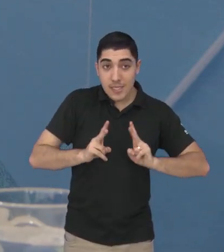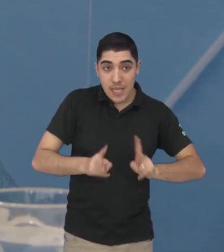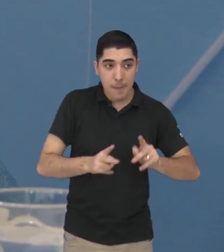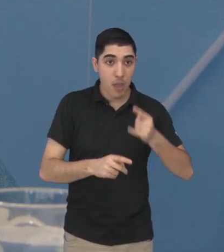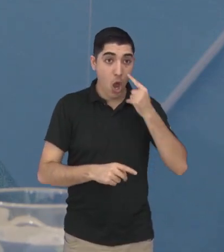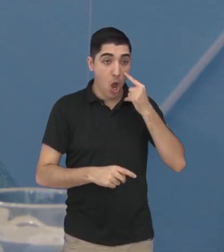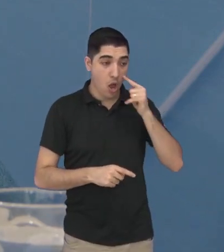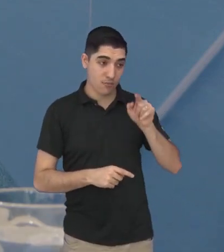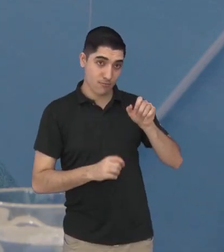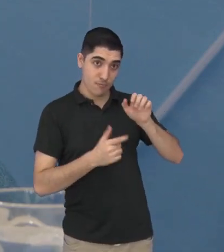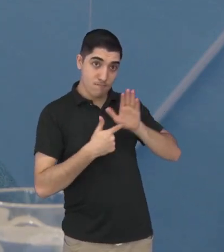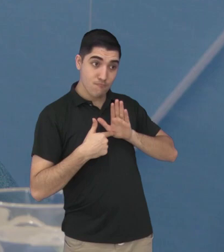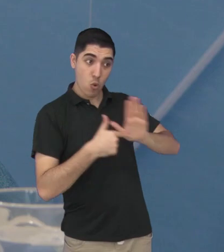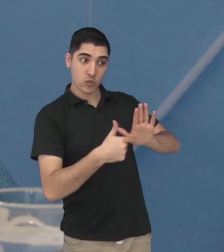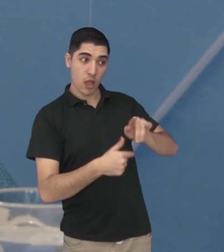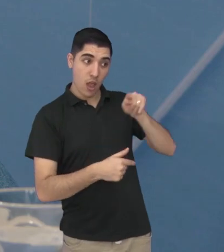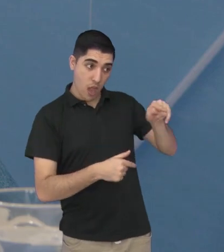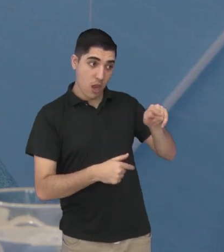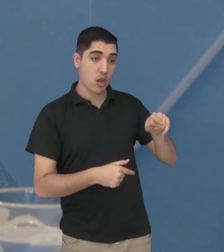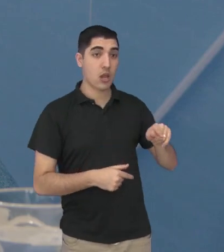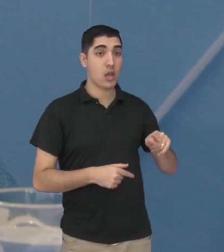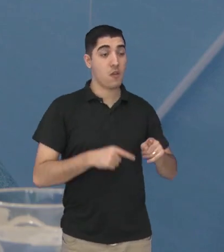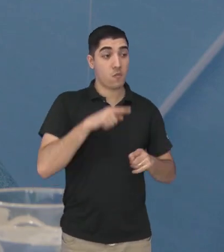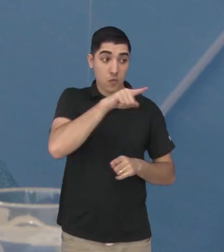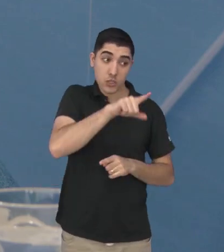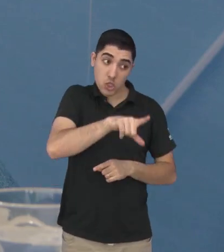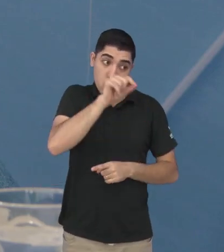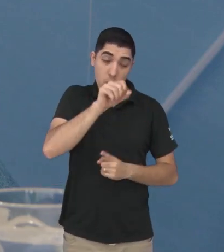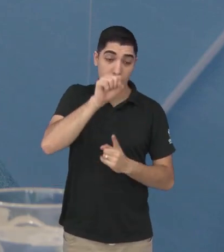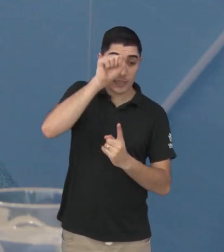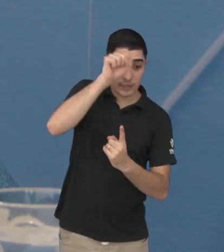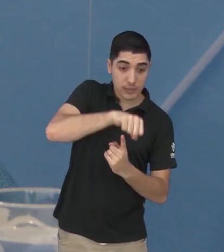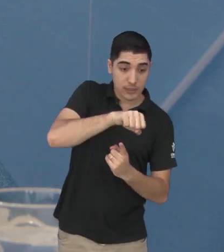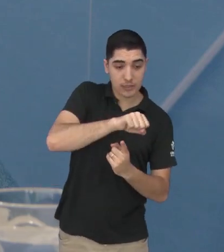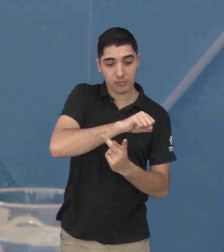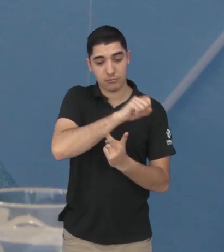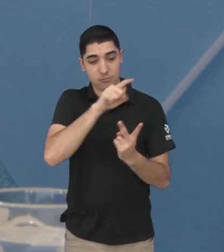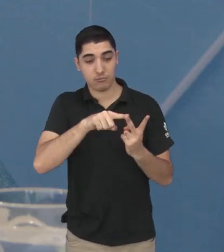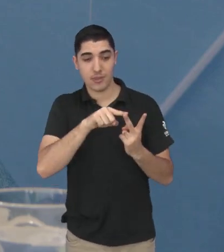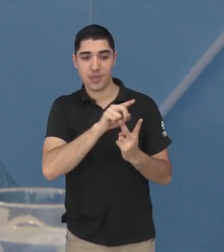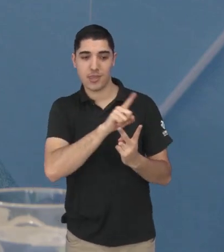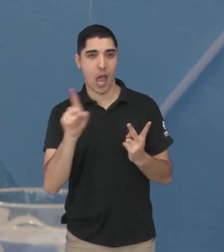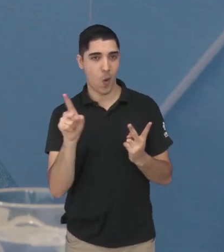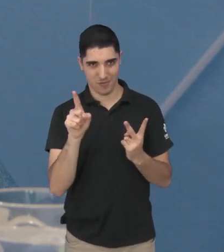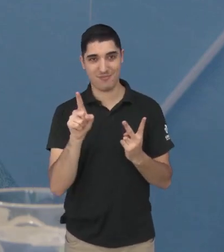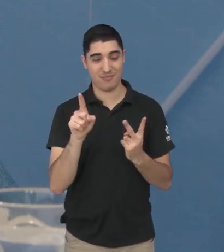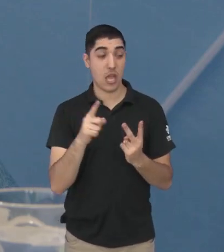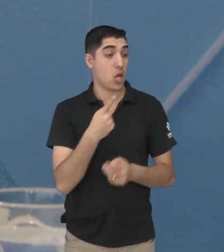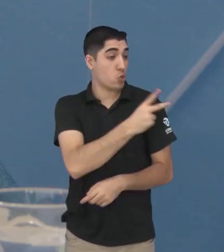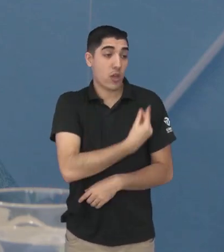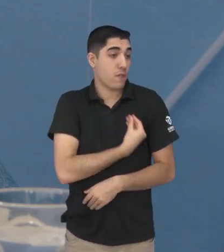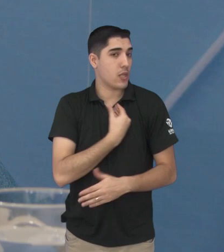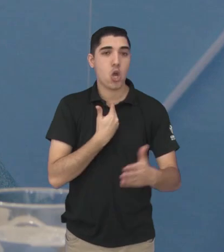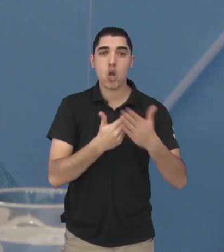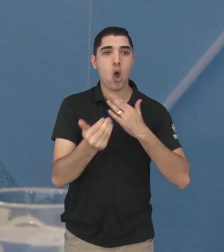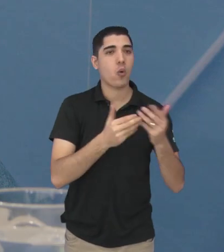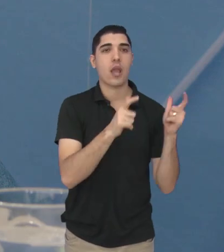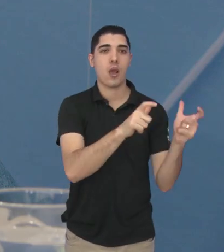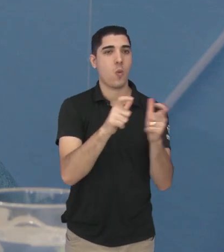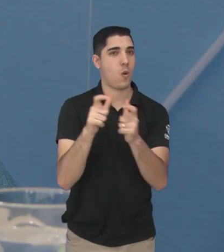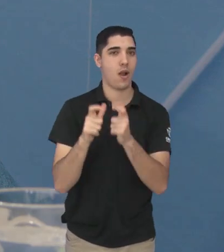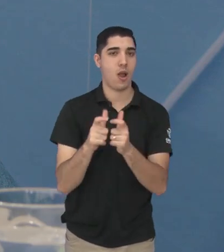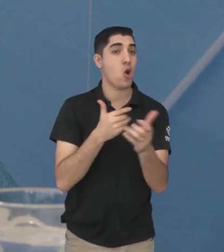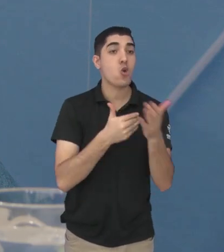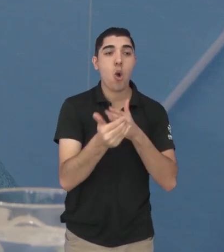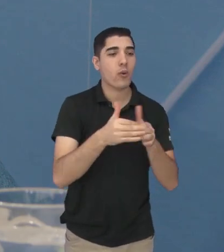sempre a possibilidade da pessoa dizer sim e não para as questões da vida dela, né? Como um todo, como a Selma falou em algum